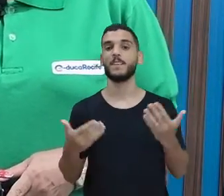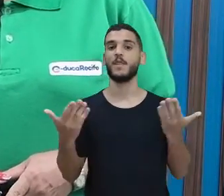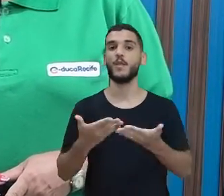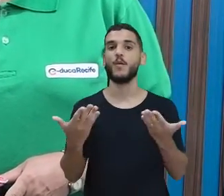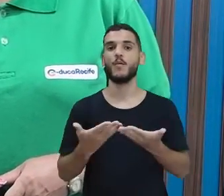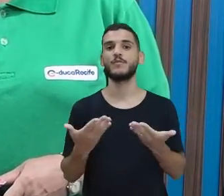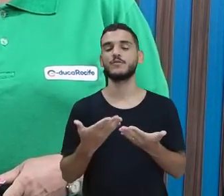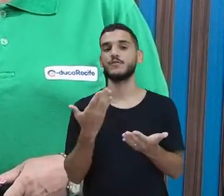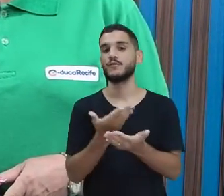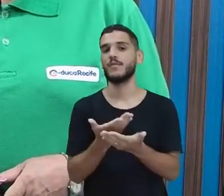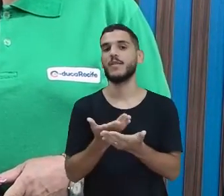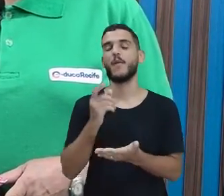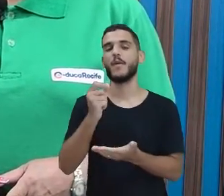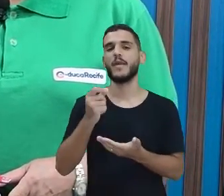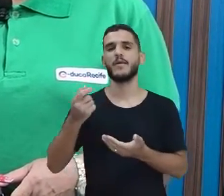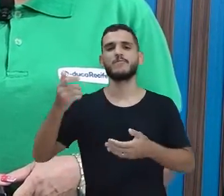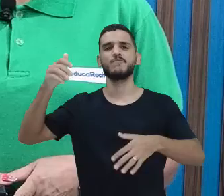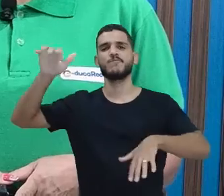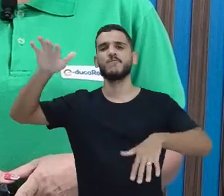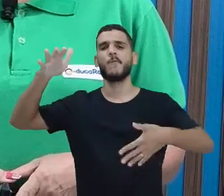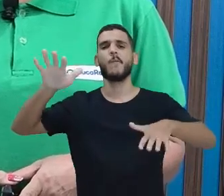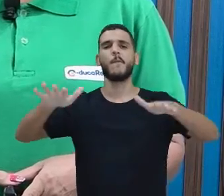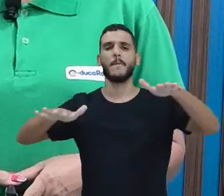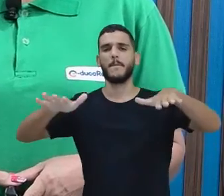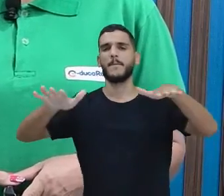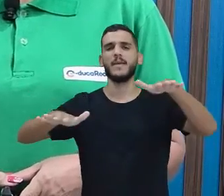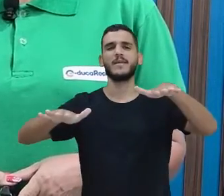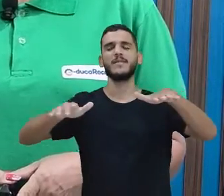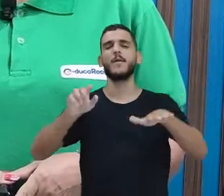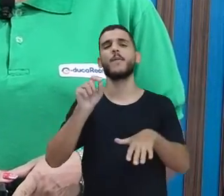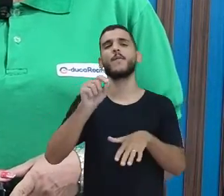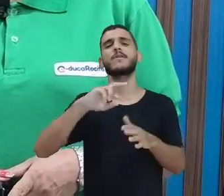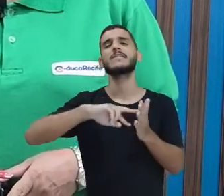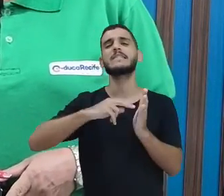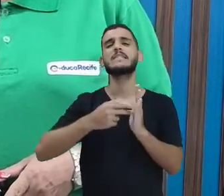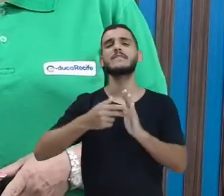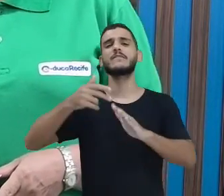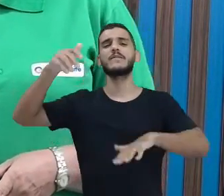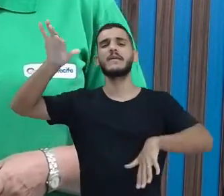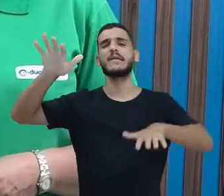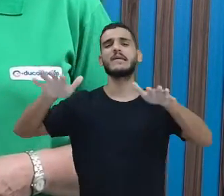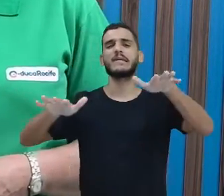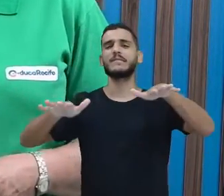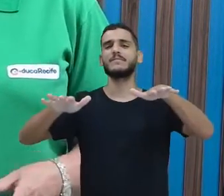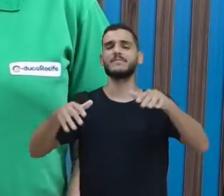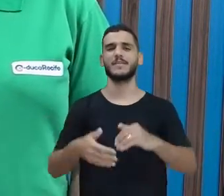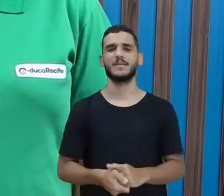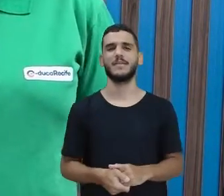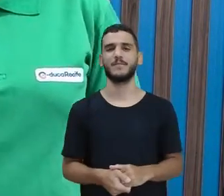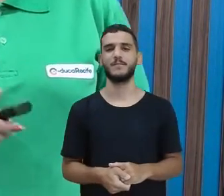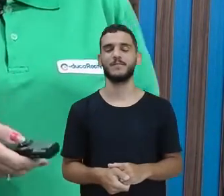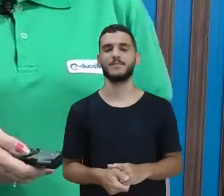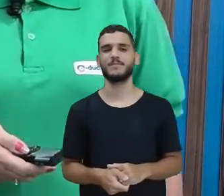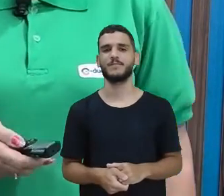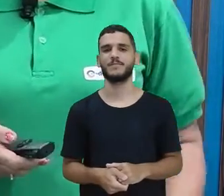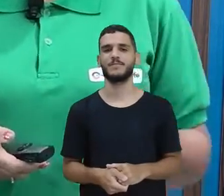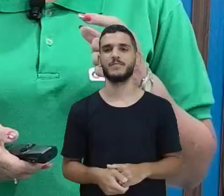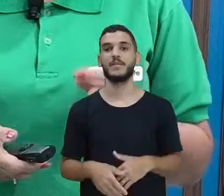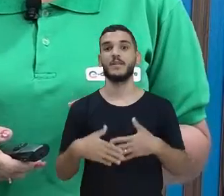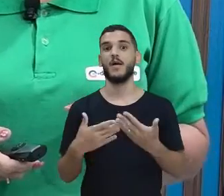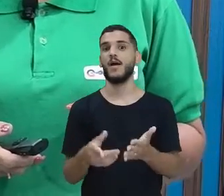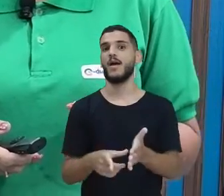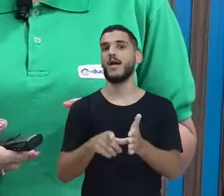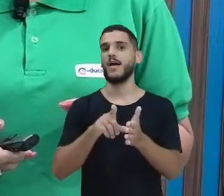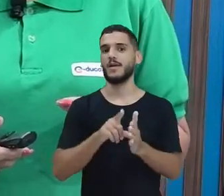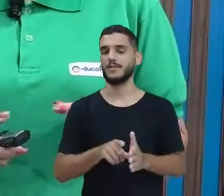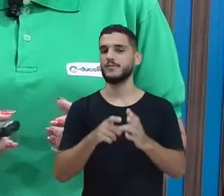ver hoje média. Poxa, o que será que quer dizer isso, hein gente? Olha só, mas antes eu quero